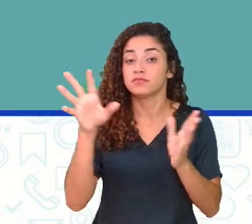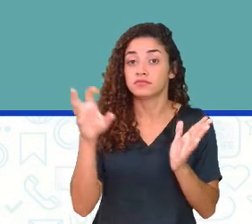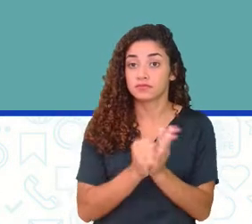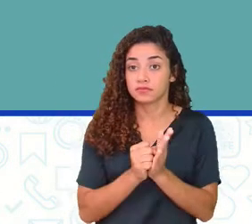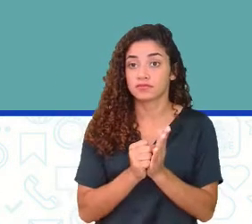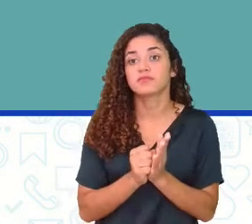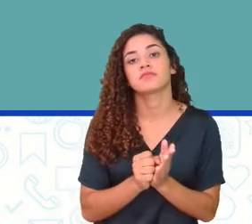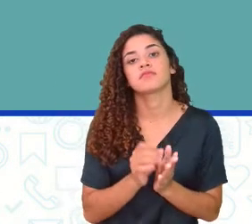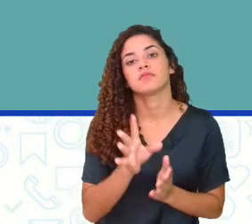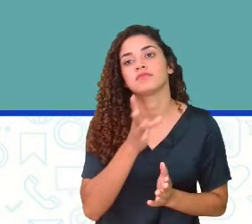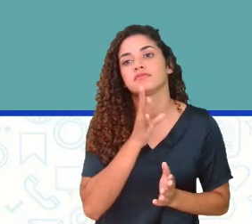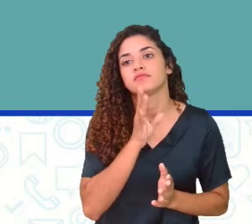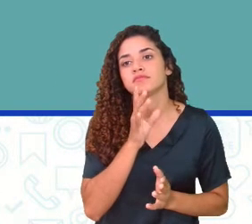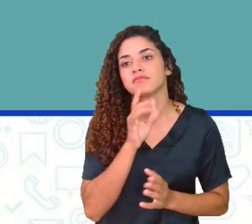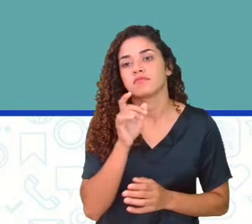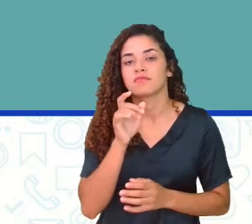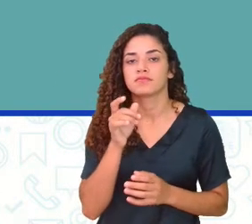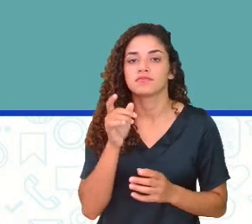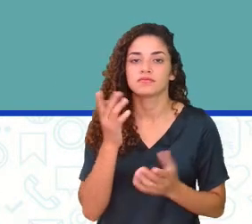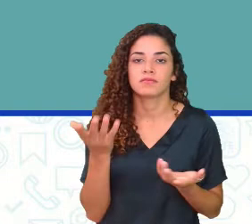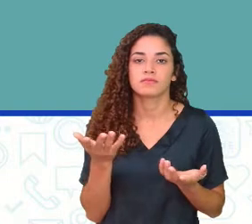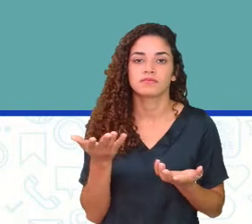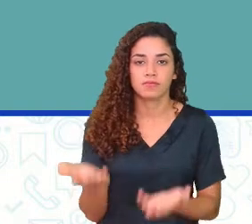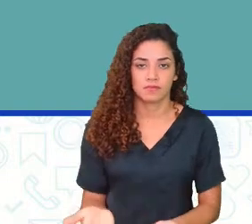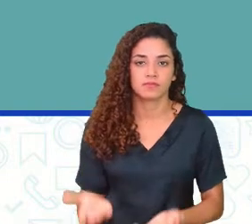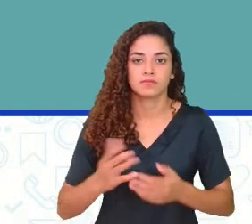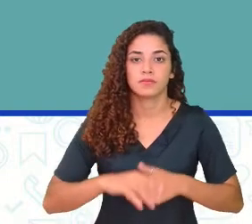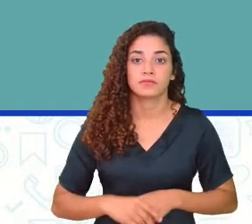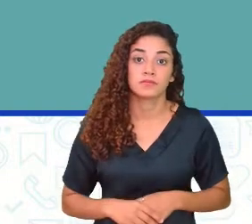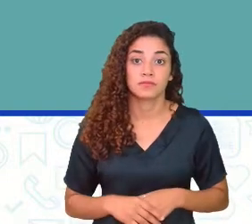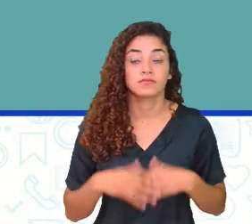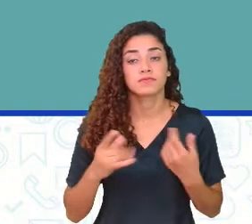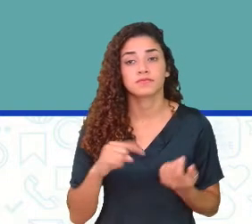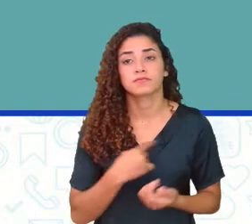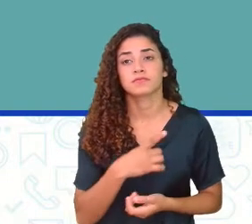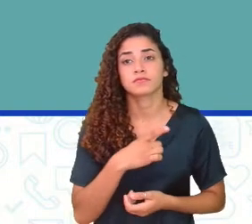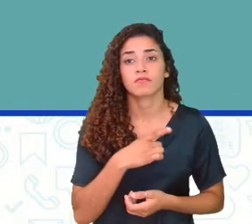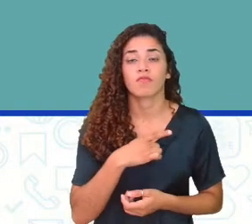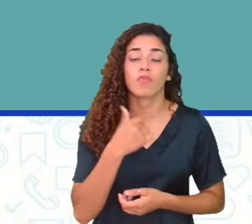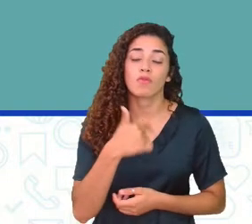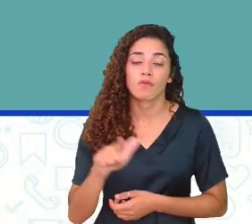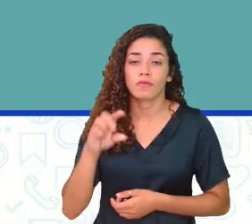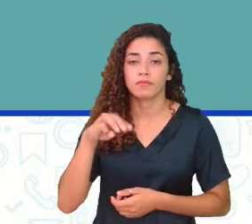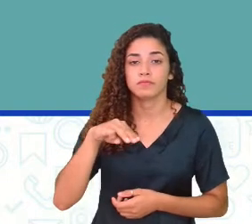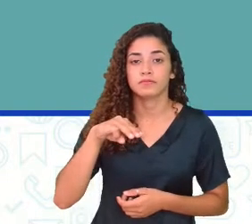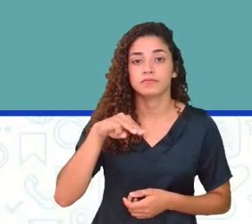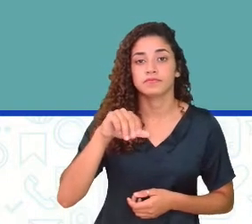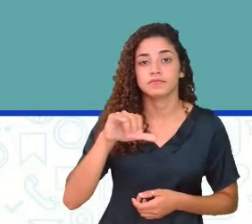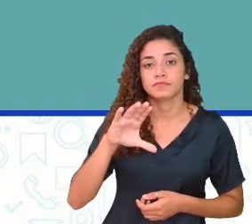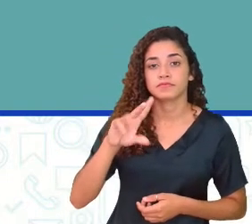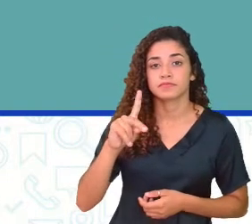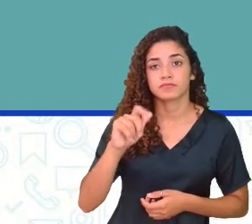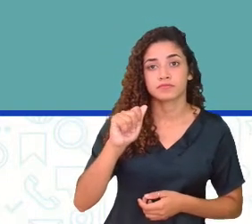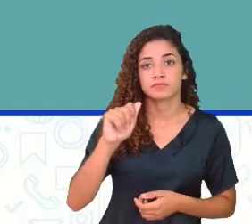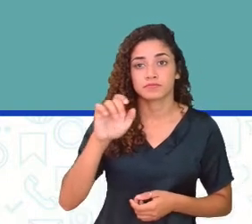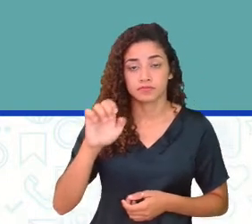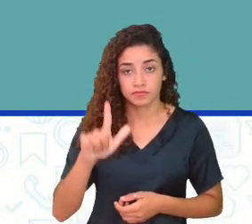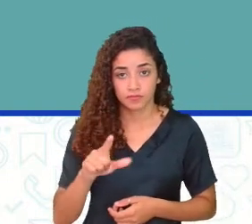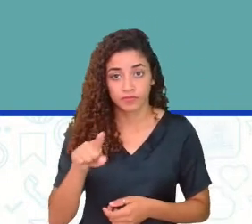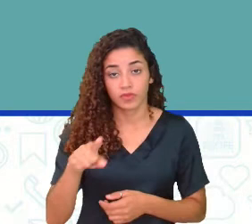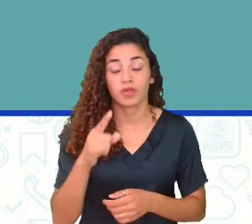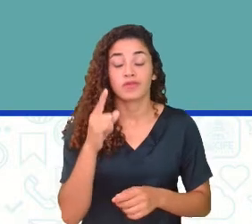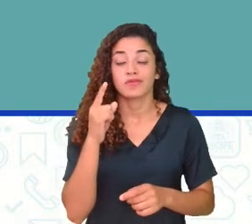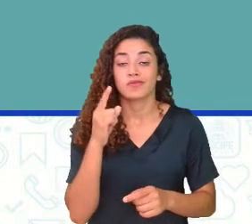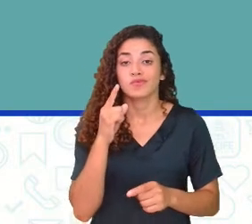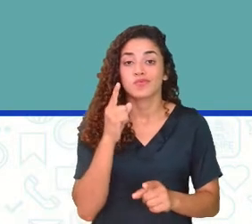ficou conhecido por essa descoberta. E aí nós temos Michel Faraday. ele descobriu a indução eletromagnética